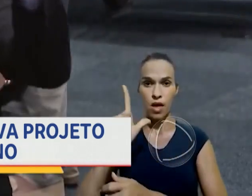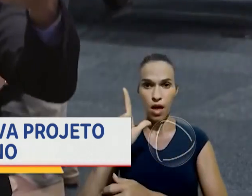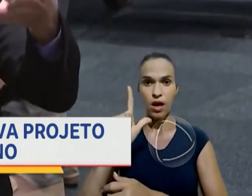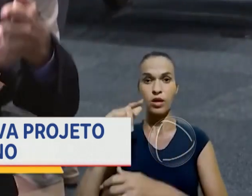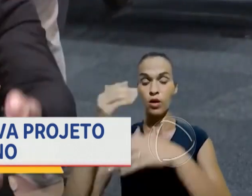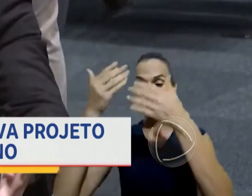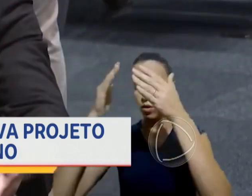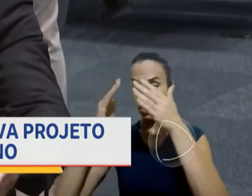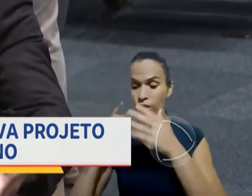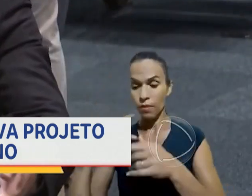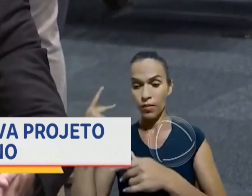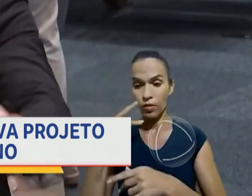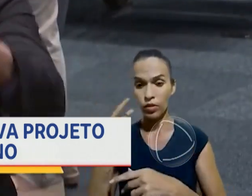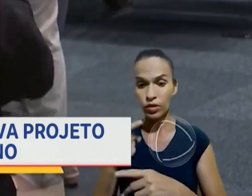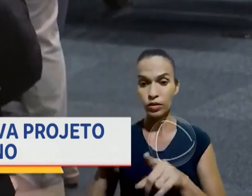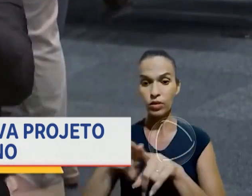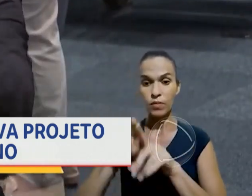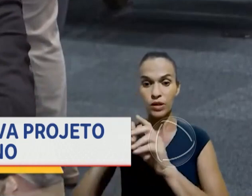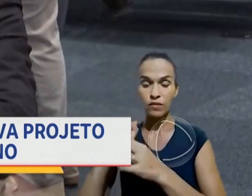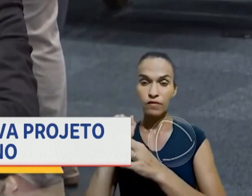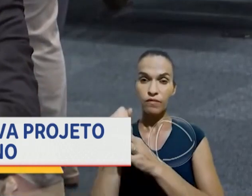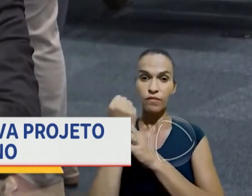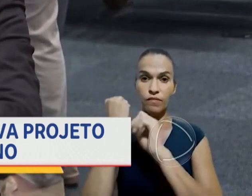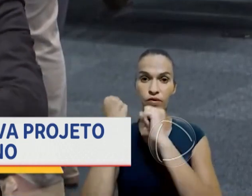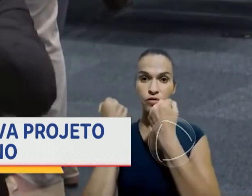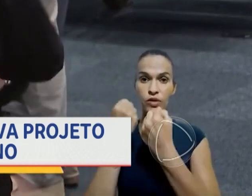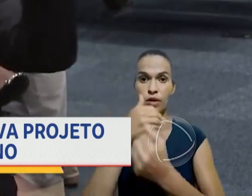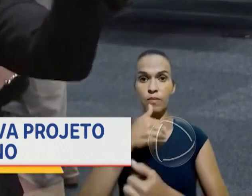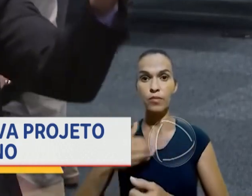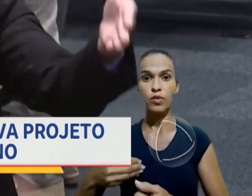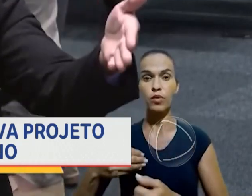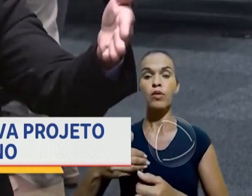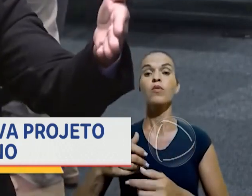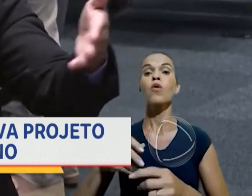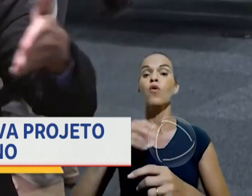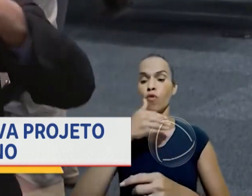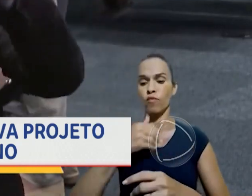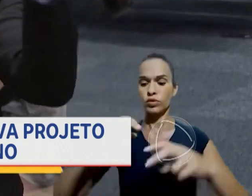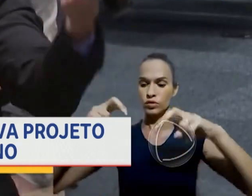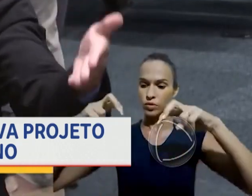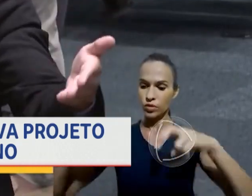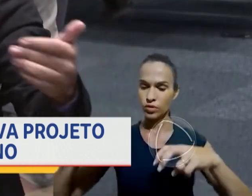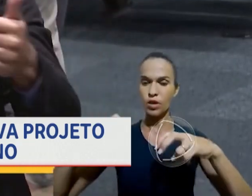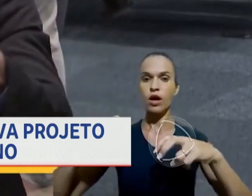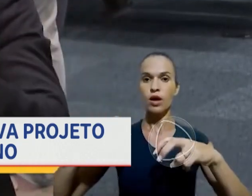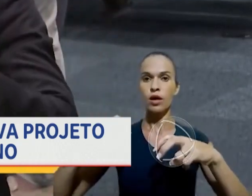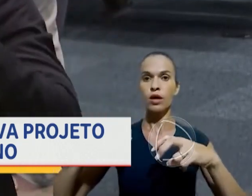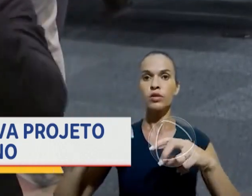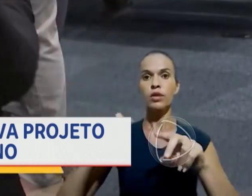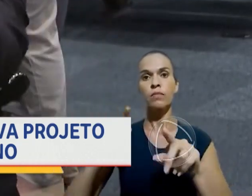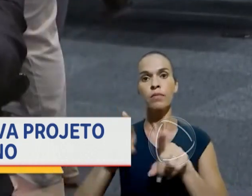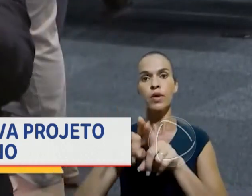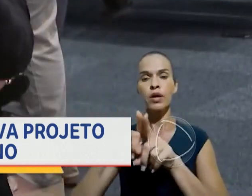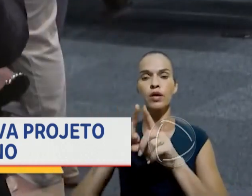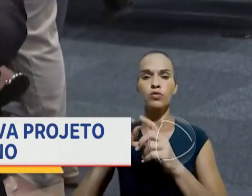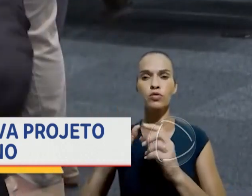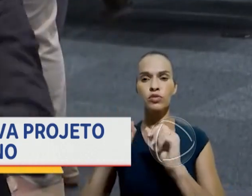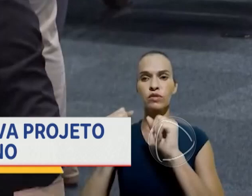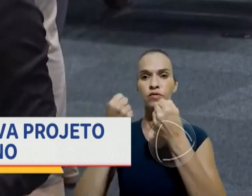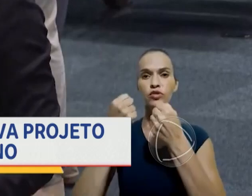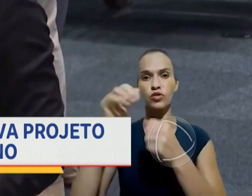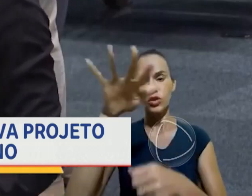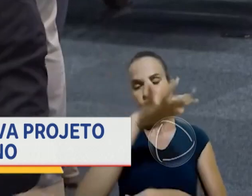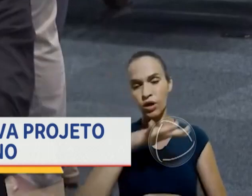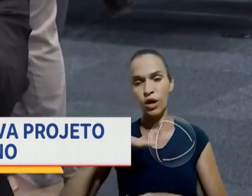distrital Fábio Félix defendeu que o parecer apresentado pelo relator da proposta, Thiago Manzoni, estava